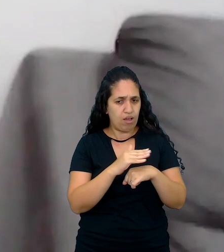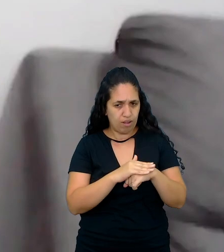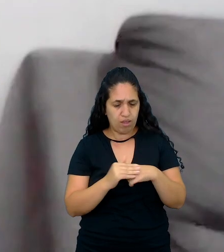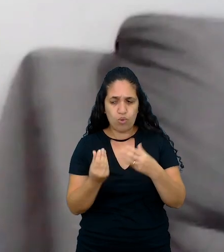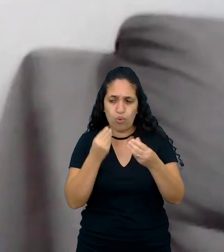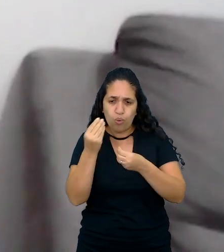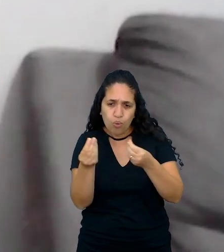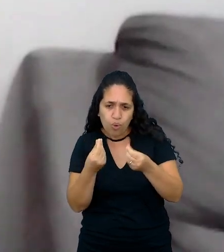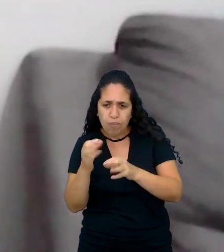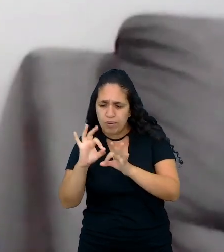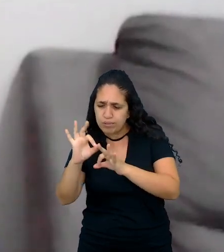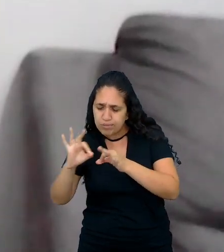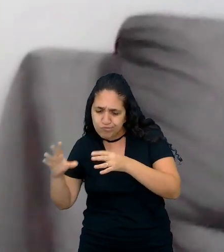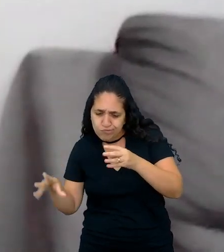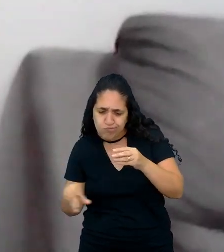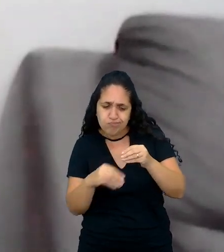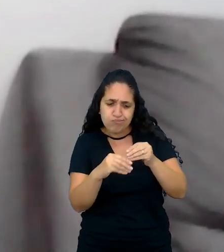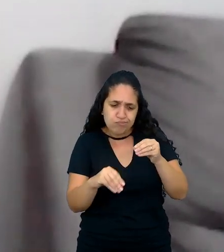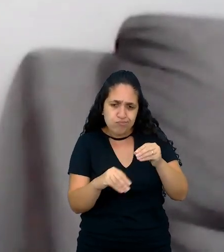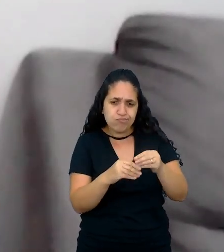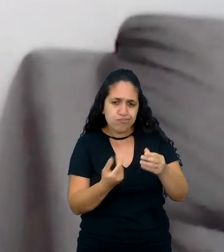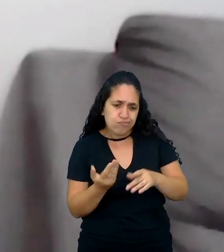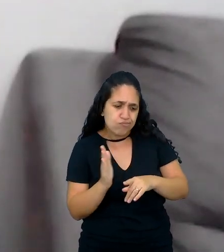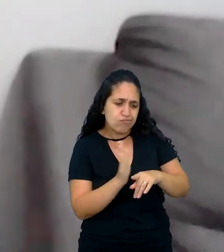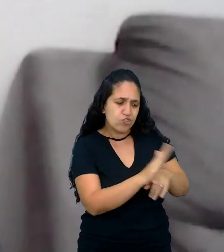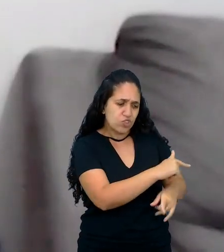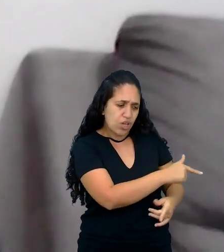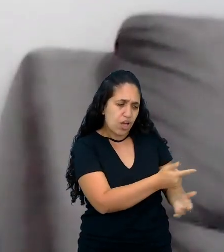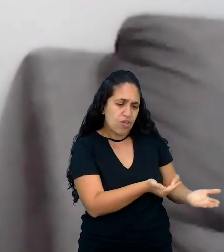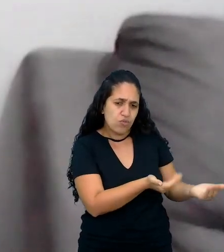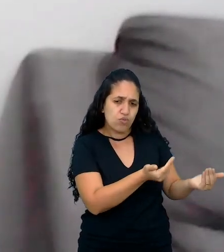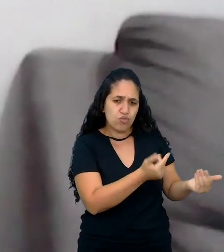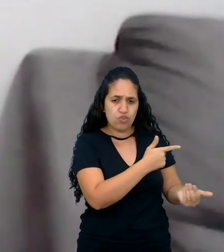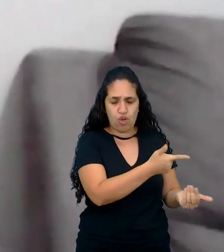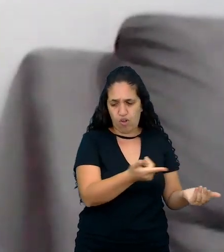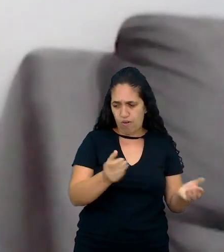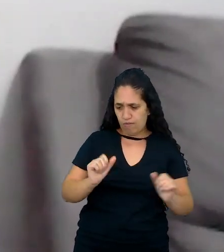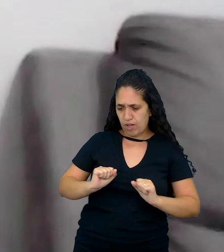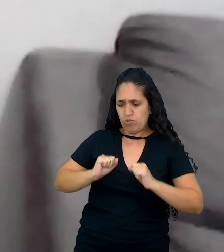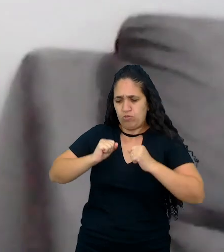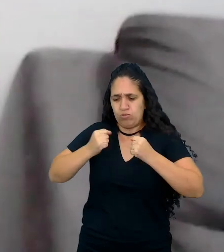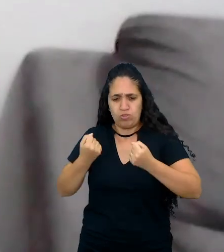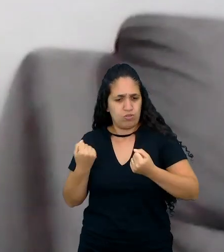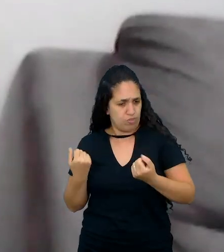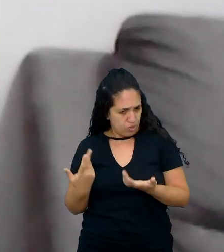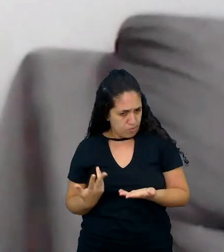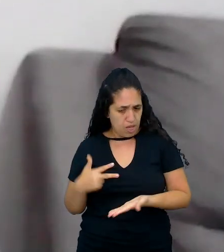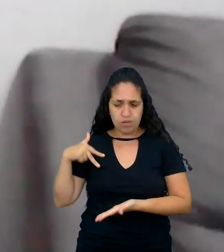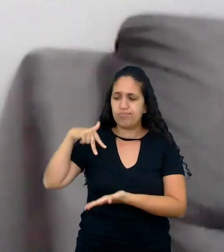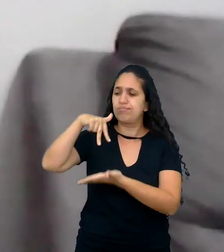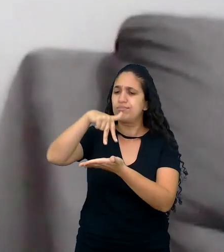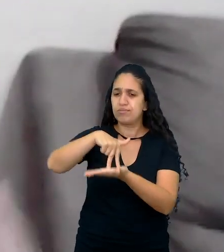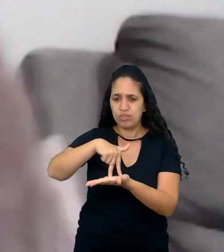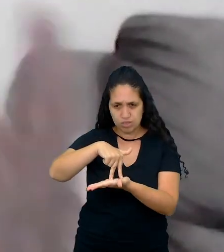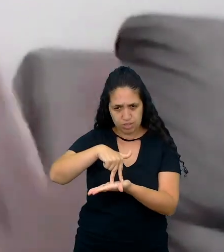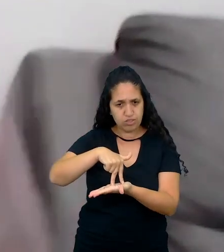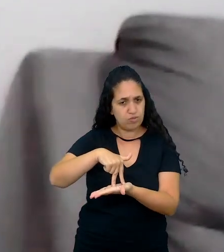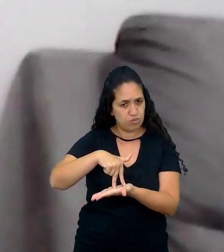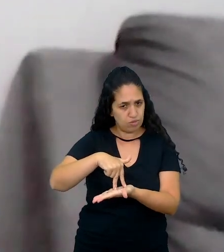né, para esses jovens, né, em relação à autonomia, ao protagonismo, né,